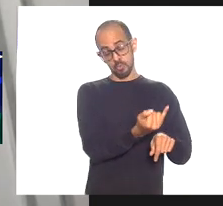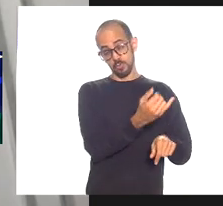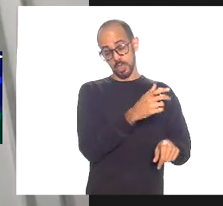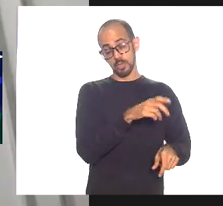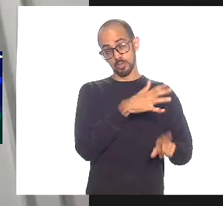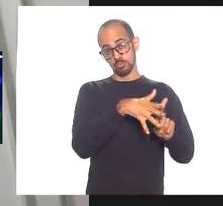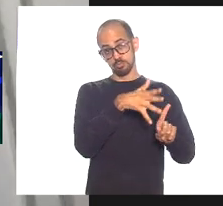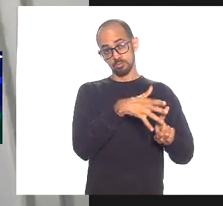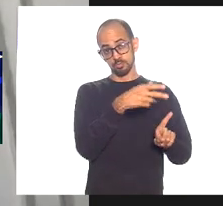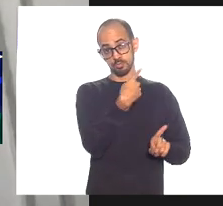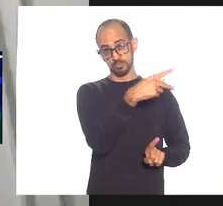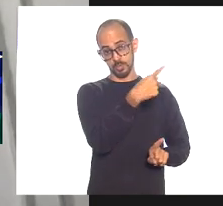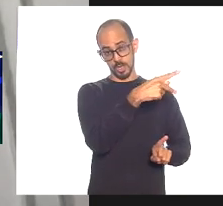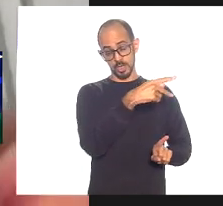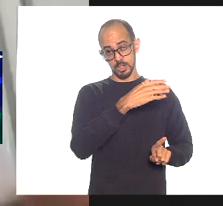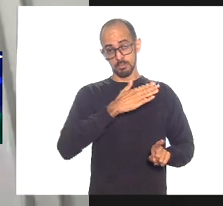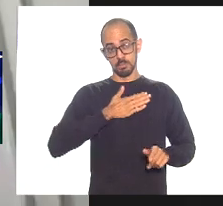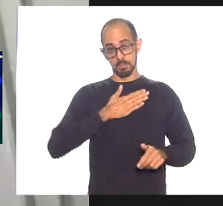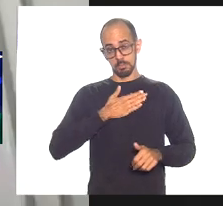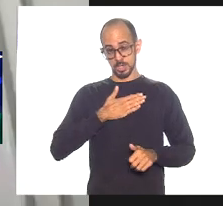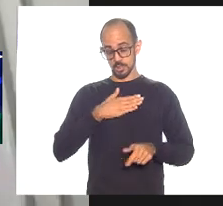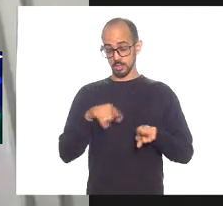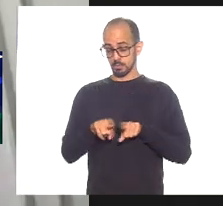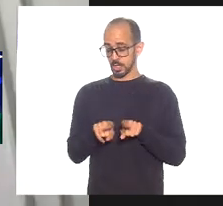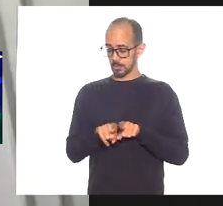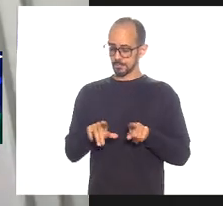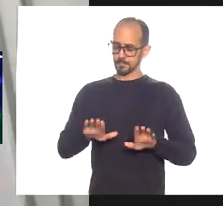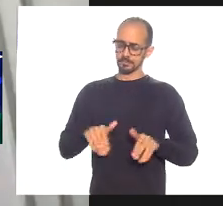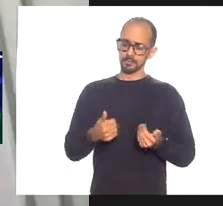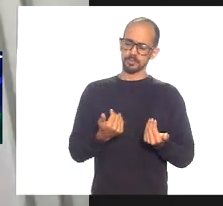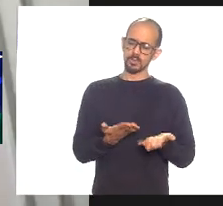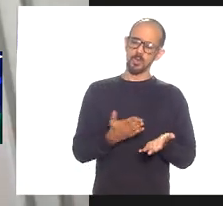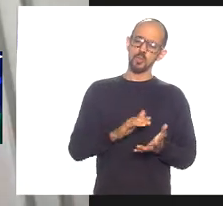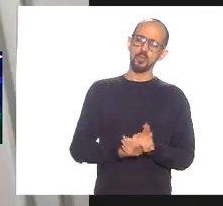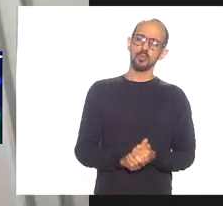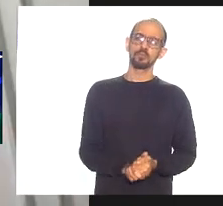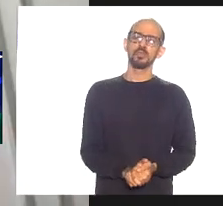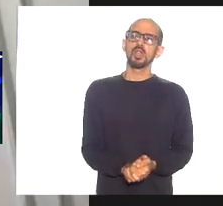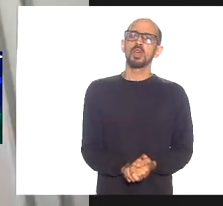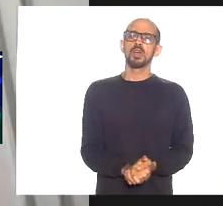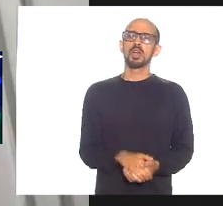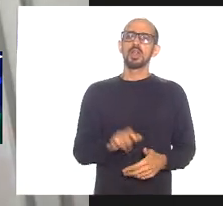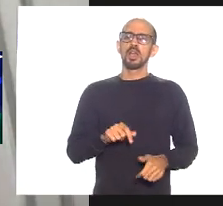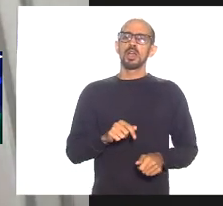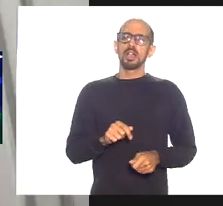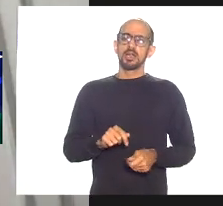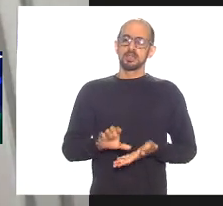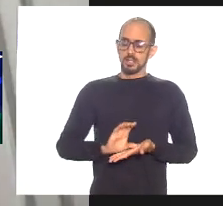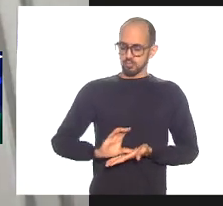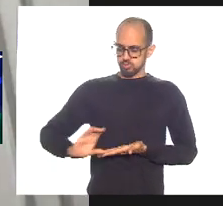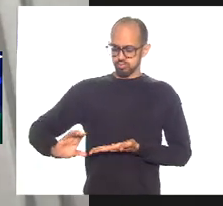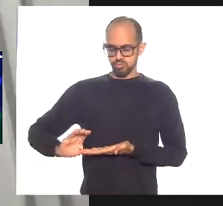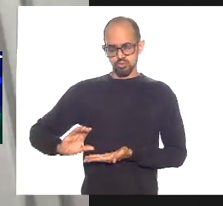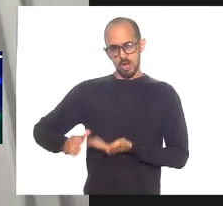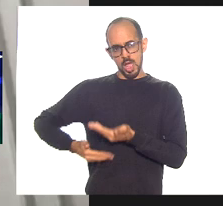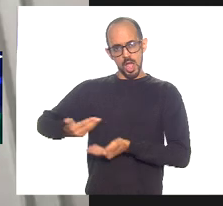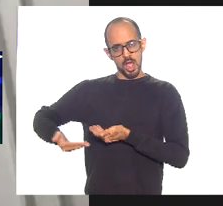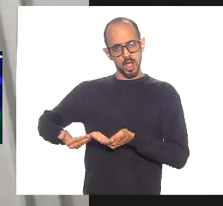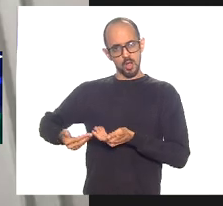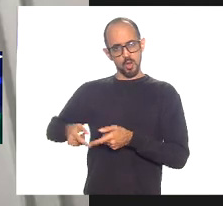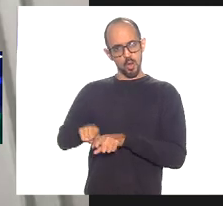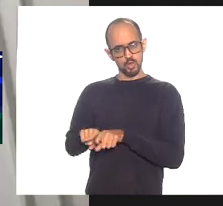a Oi e essa questão do cofinanciamento da rua da recuperação